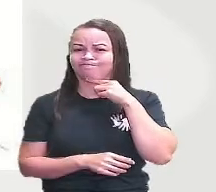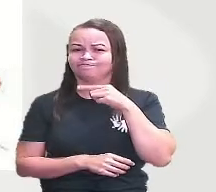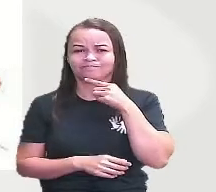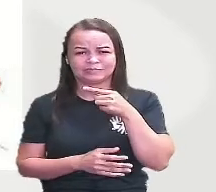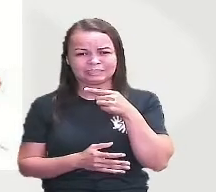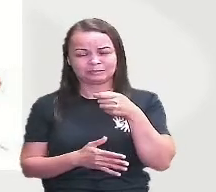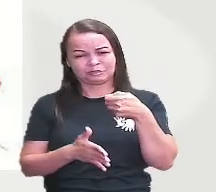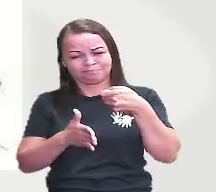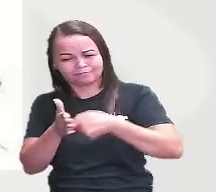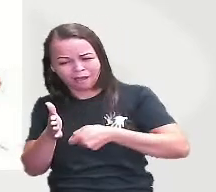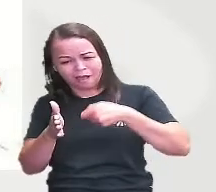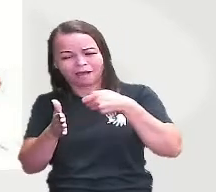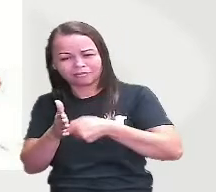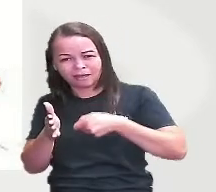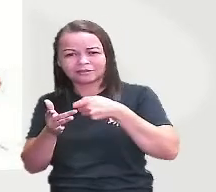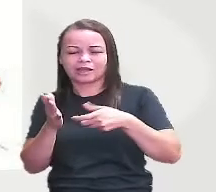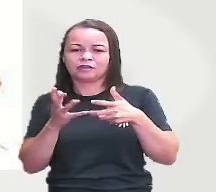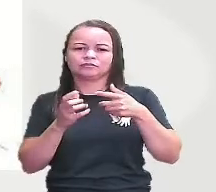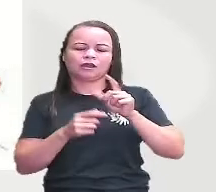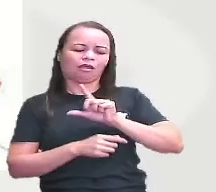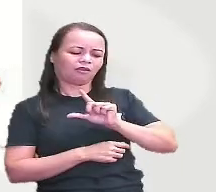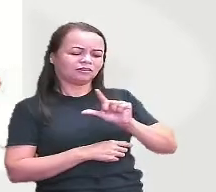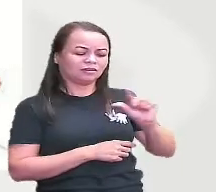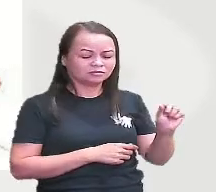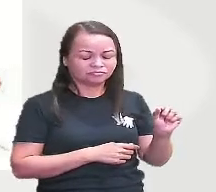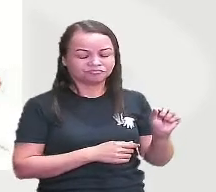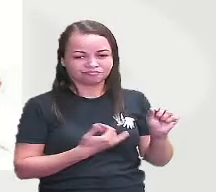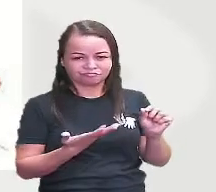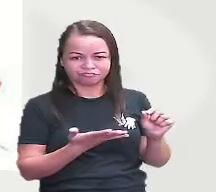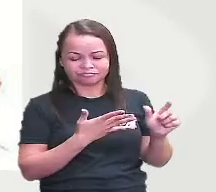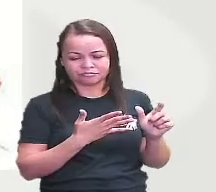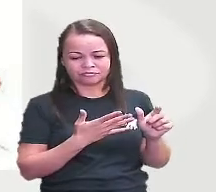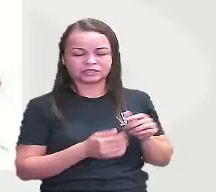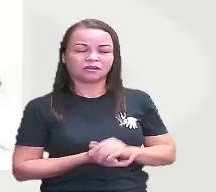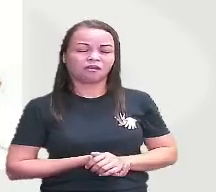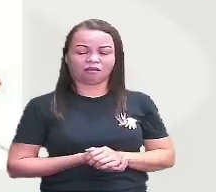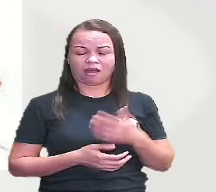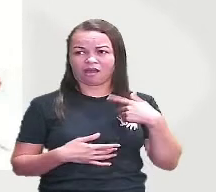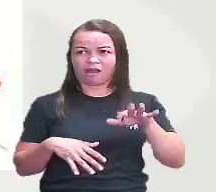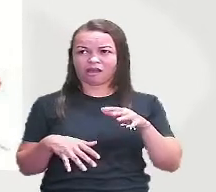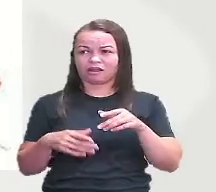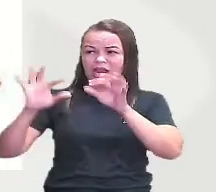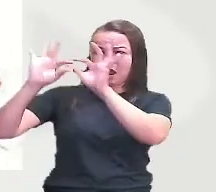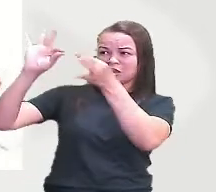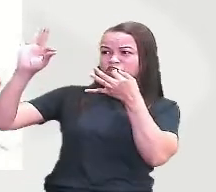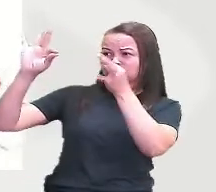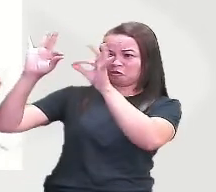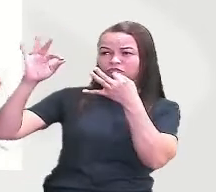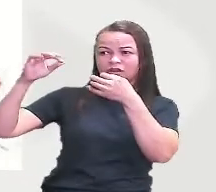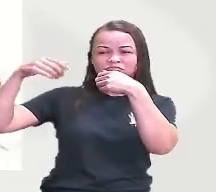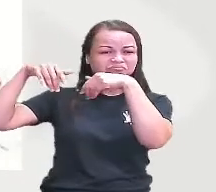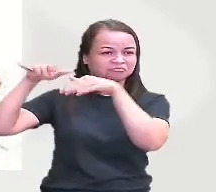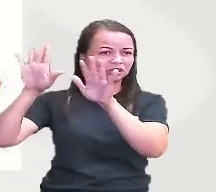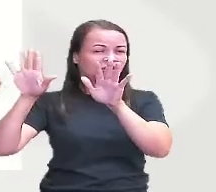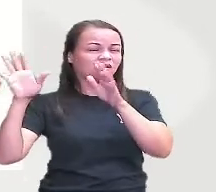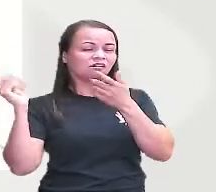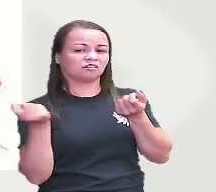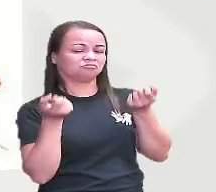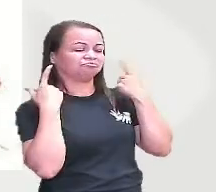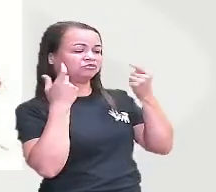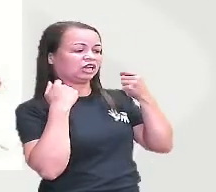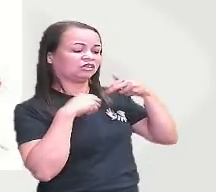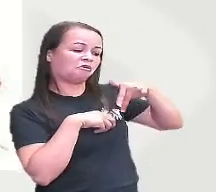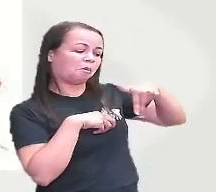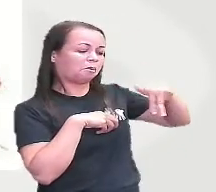tentar, foi-se embora, dizendo: "Eu nem estou ligando para as uvas. Elas estão verdes